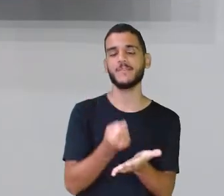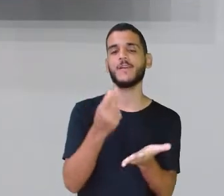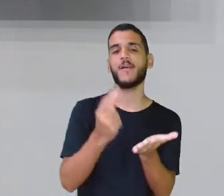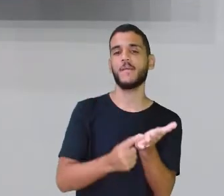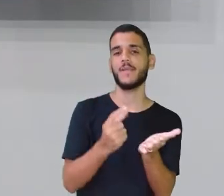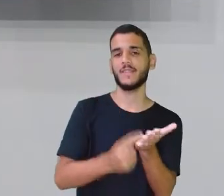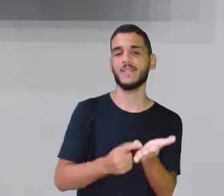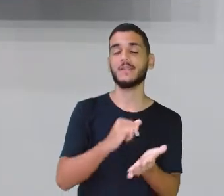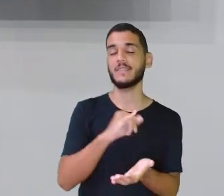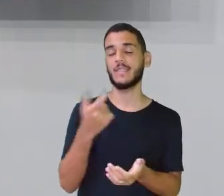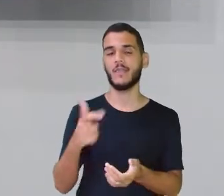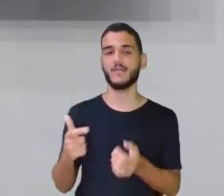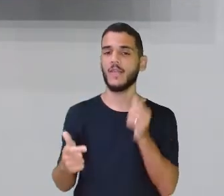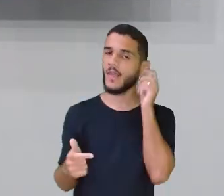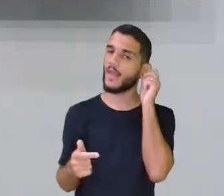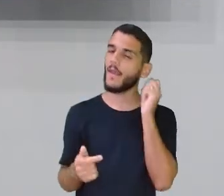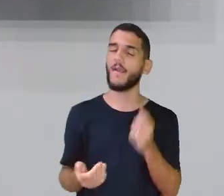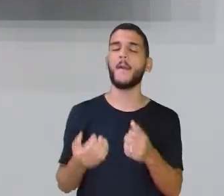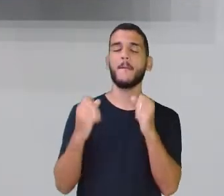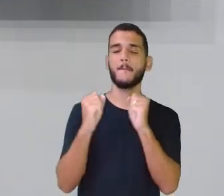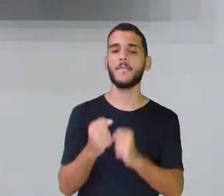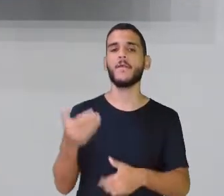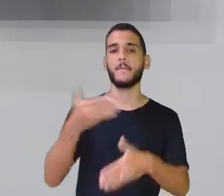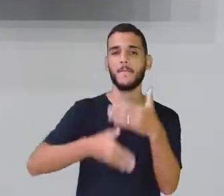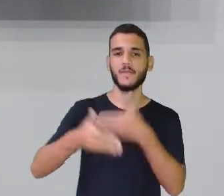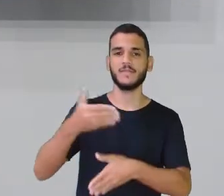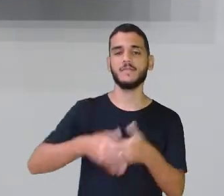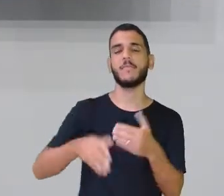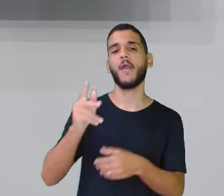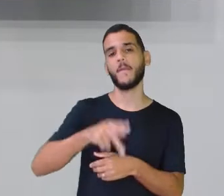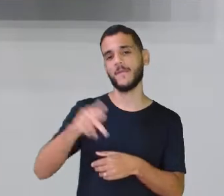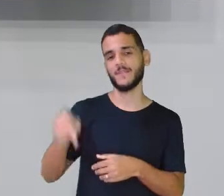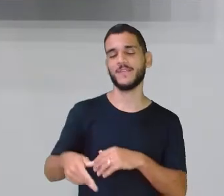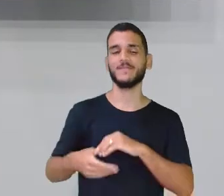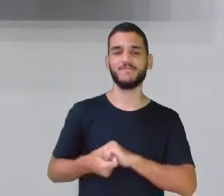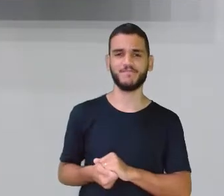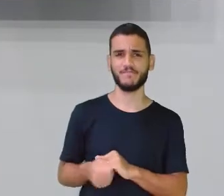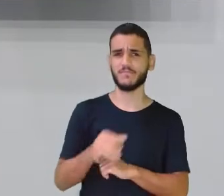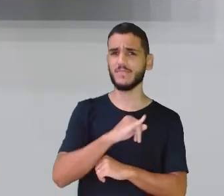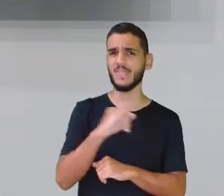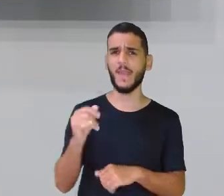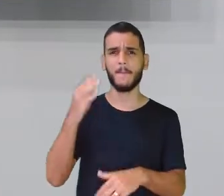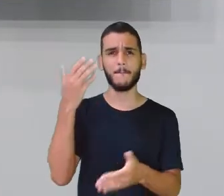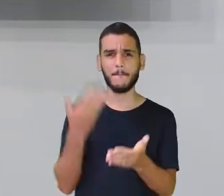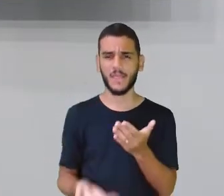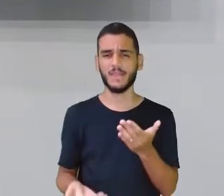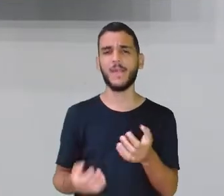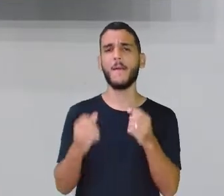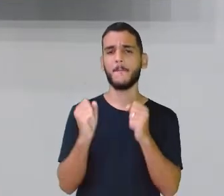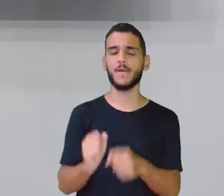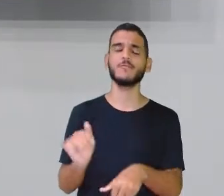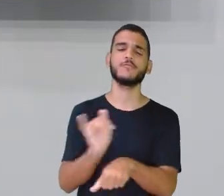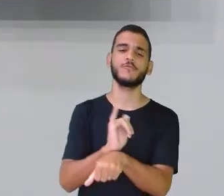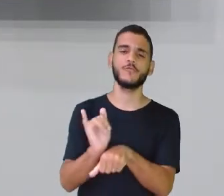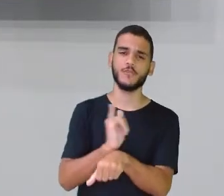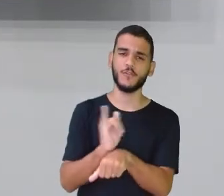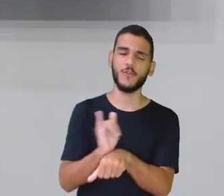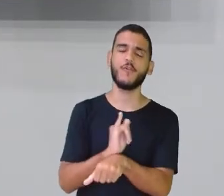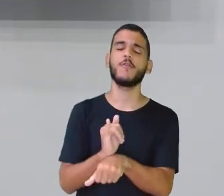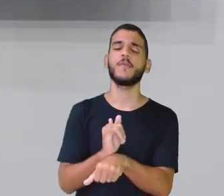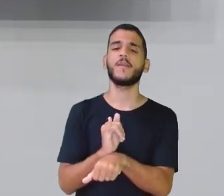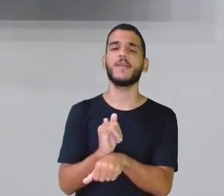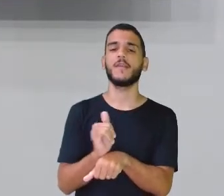tem, para poder conversar com a professora Mauricéia. Não deu tempo de assistir a aula? Vai no nosso site do YouTube, lá você